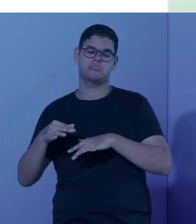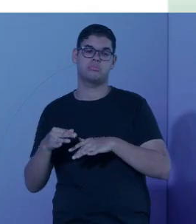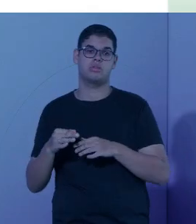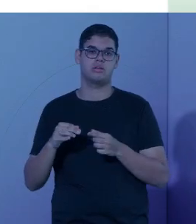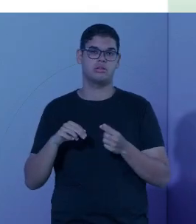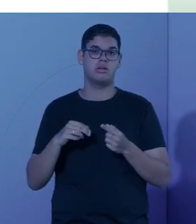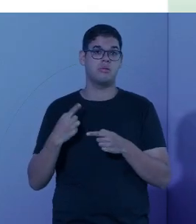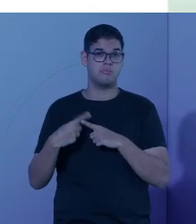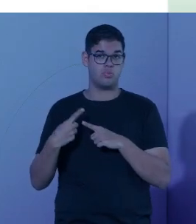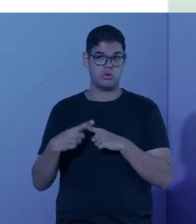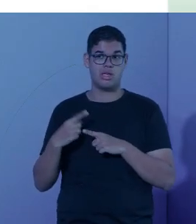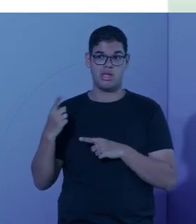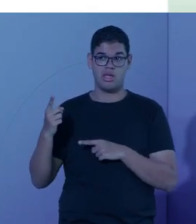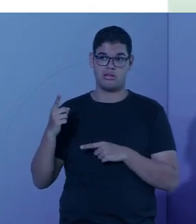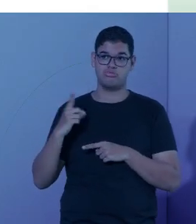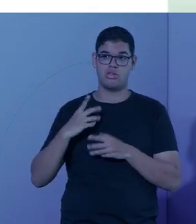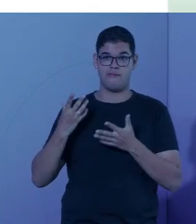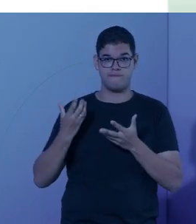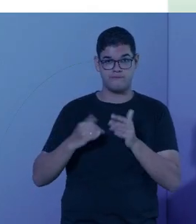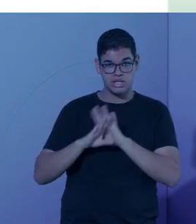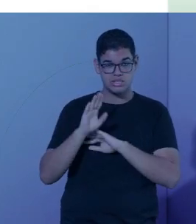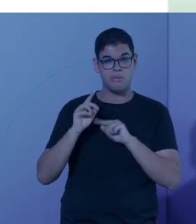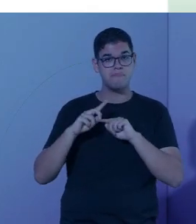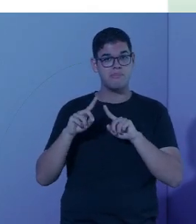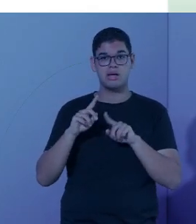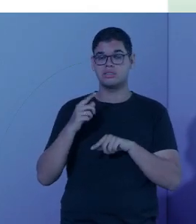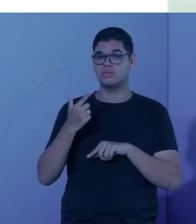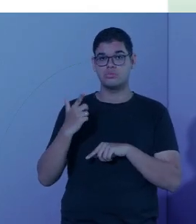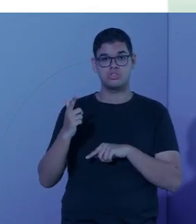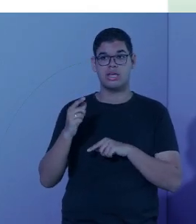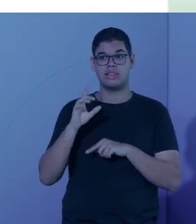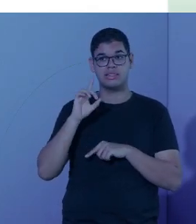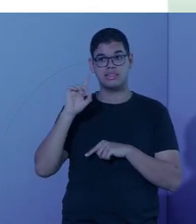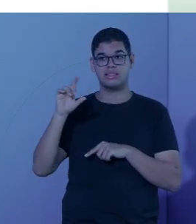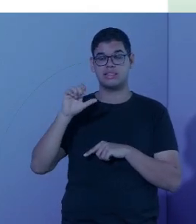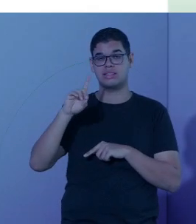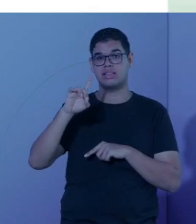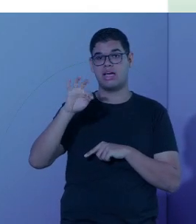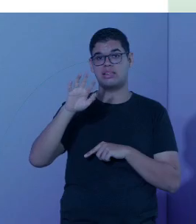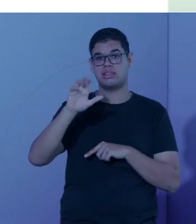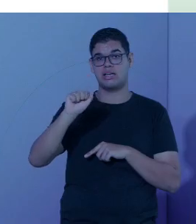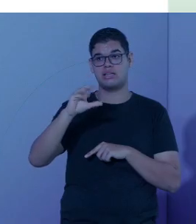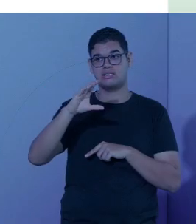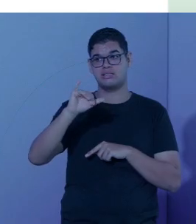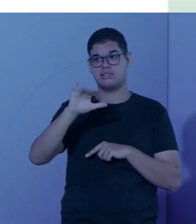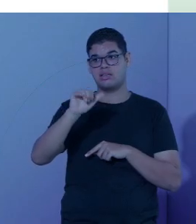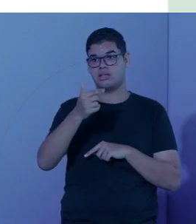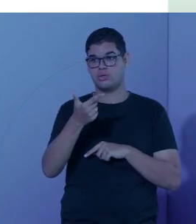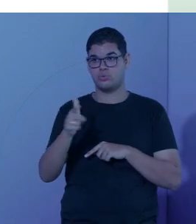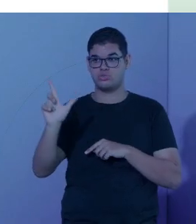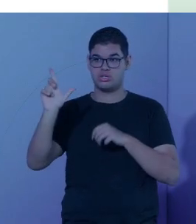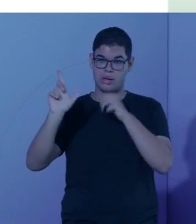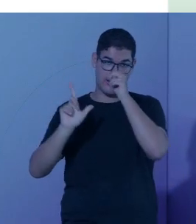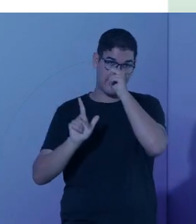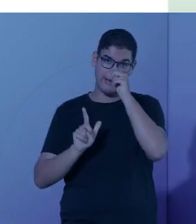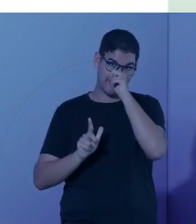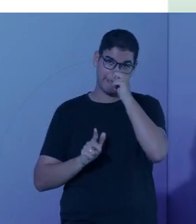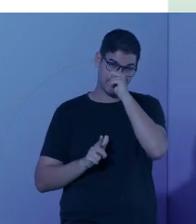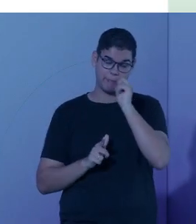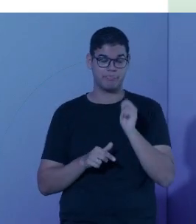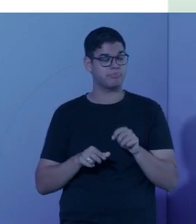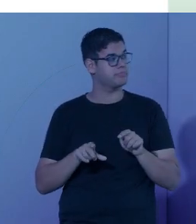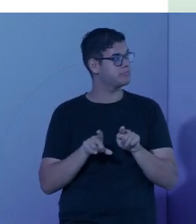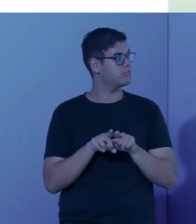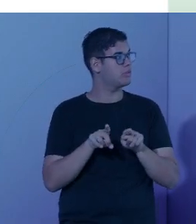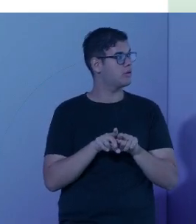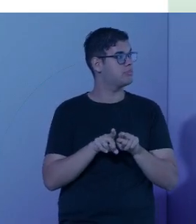não tinha data CIA, tá? Ou que tinham dados incompatíveis, que é a caso daqueles 10, e o medicamento que contém somente a data da portaria